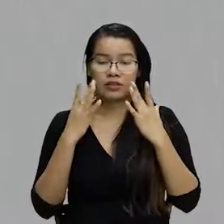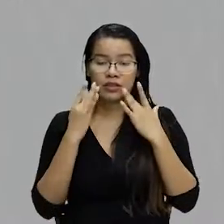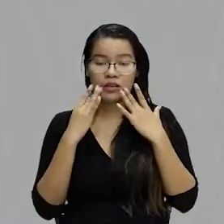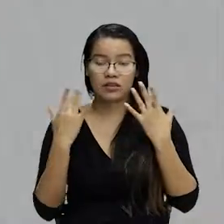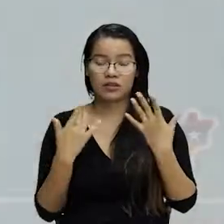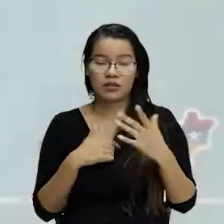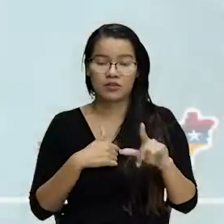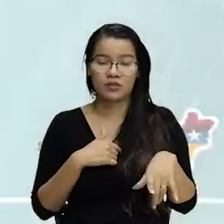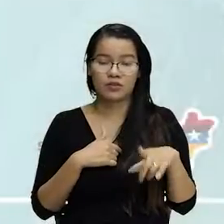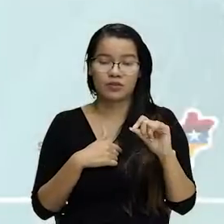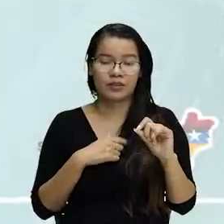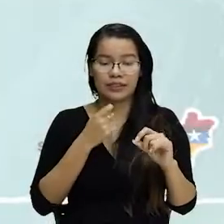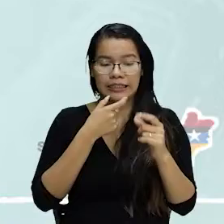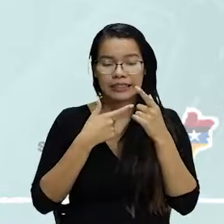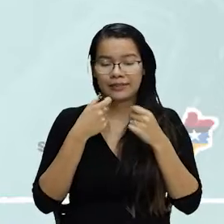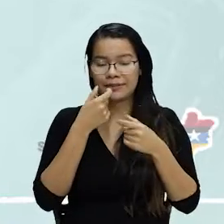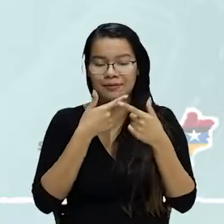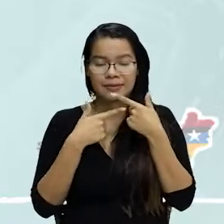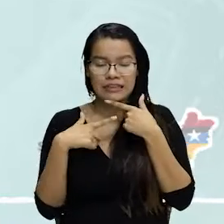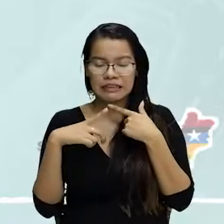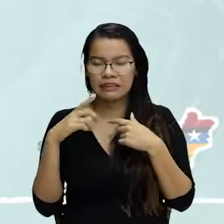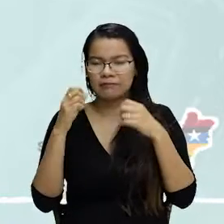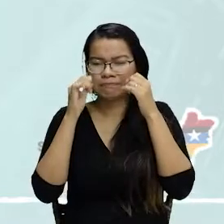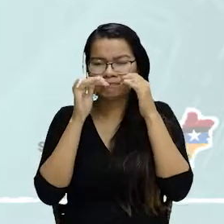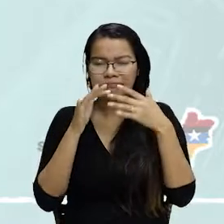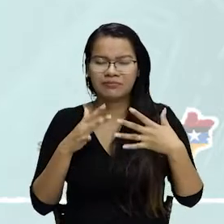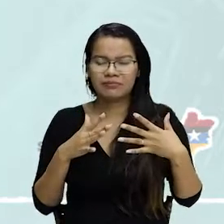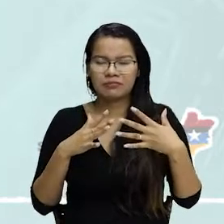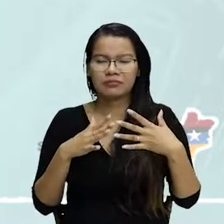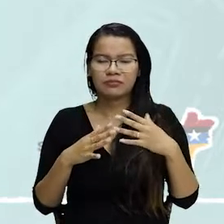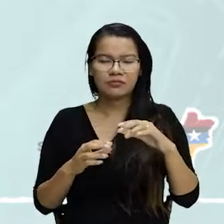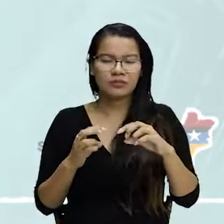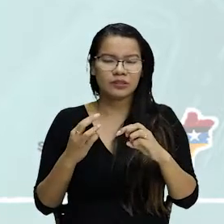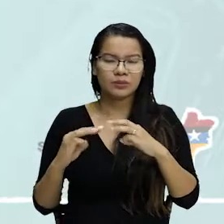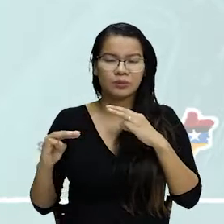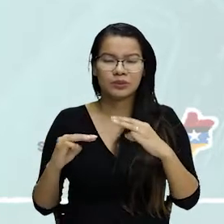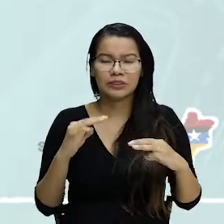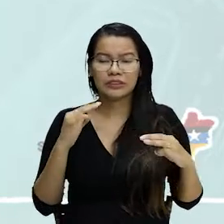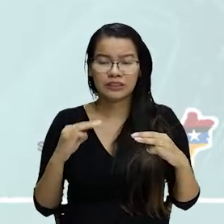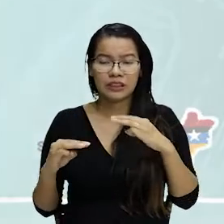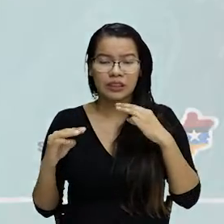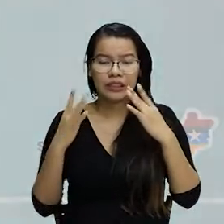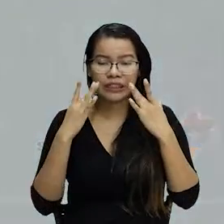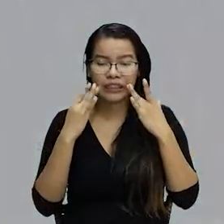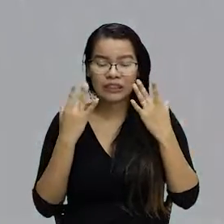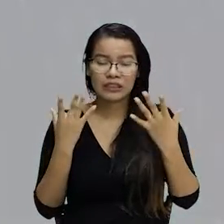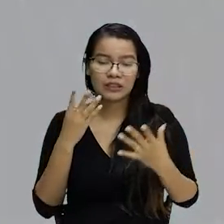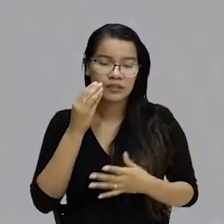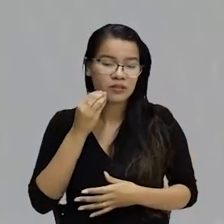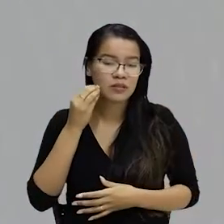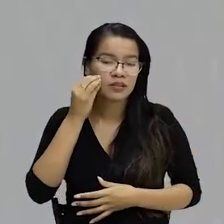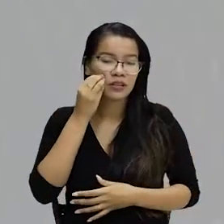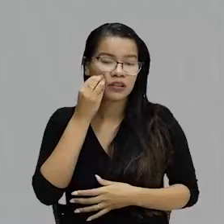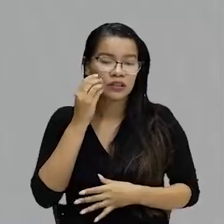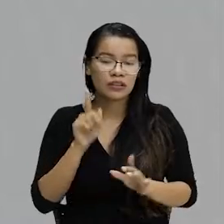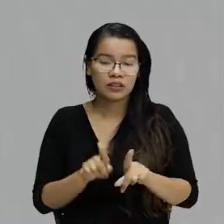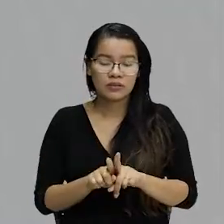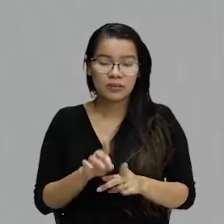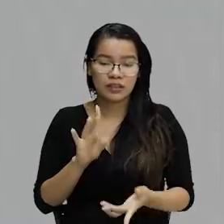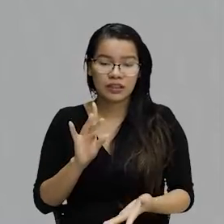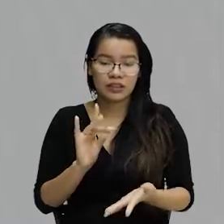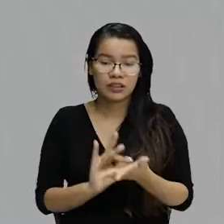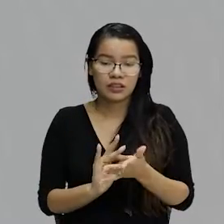a tragédia, a comédia, né, o musical, o teatro experimental, o teatro